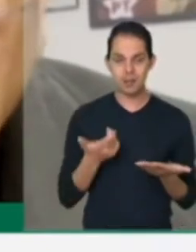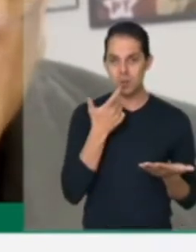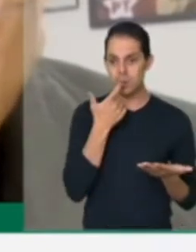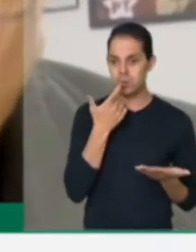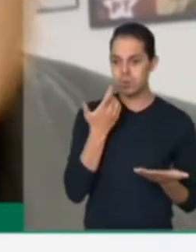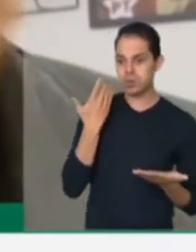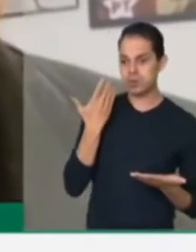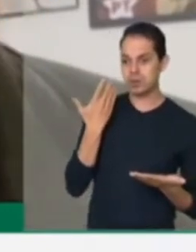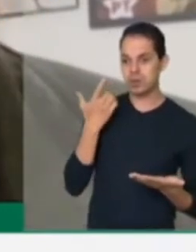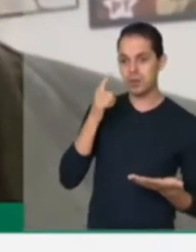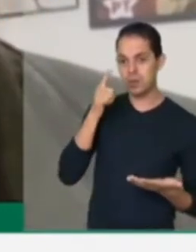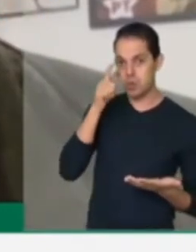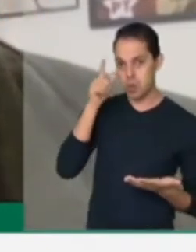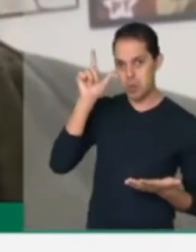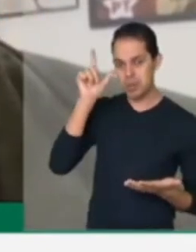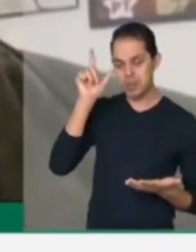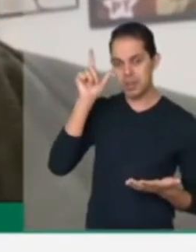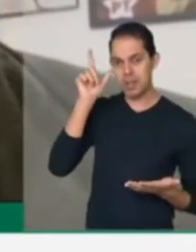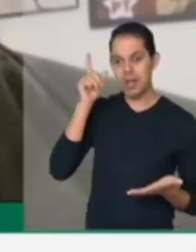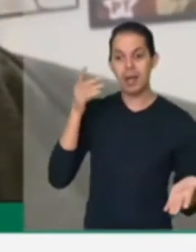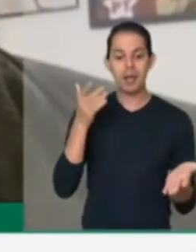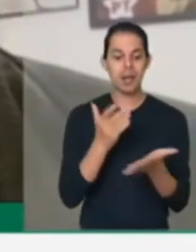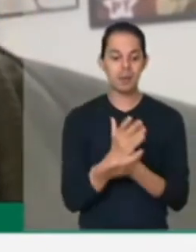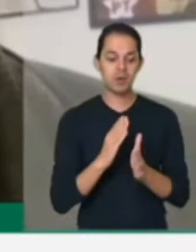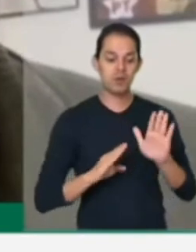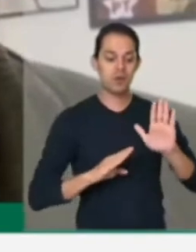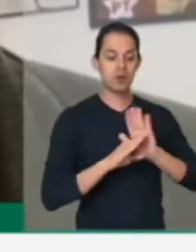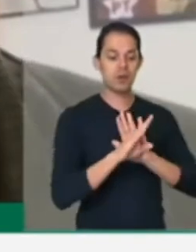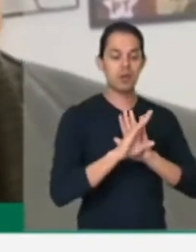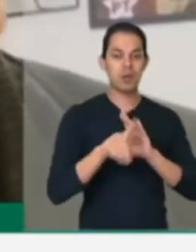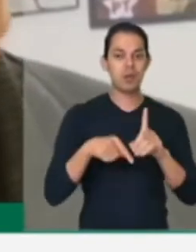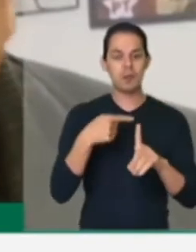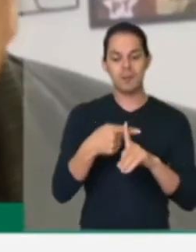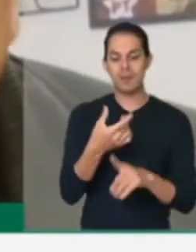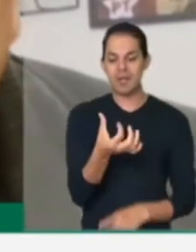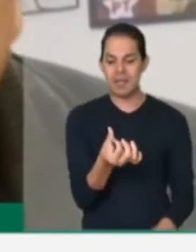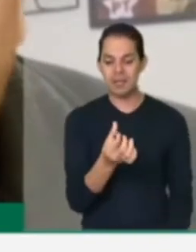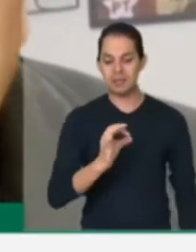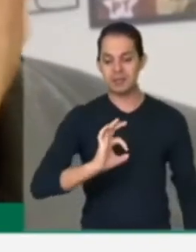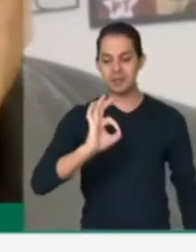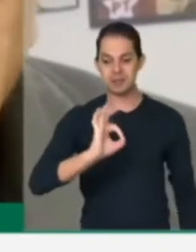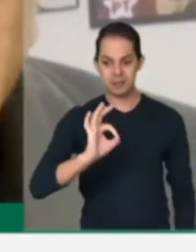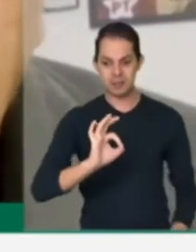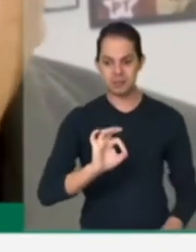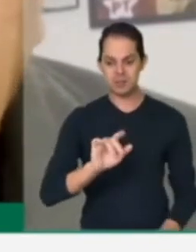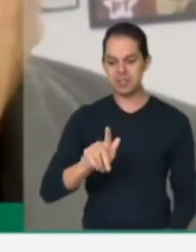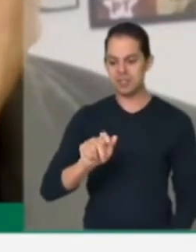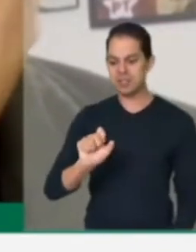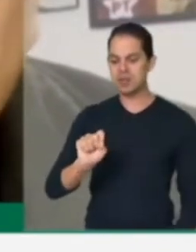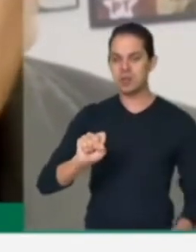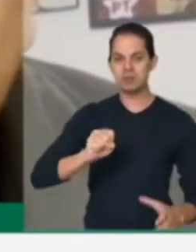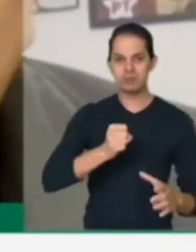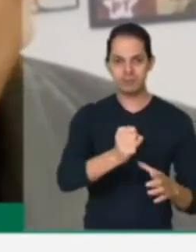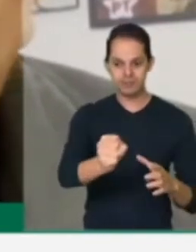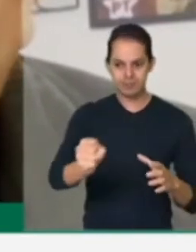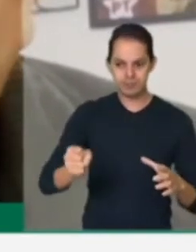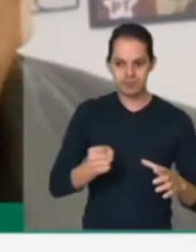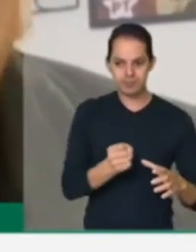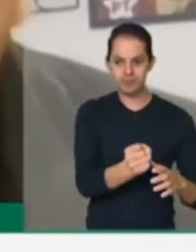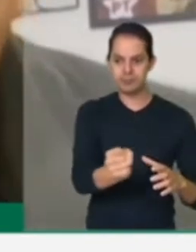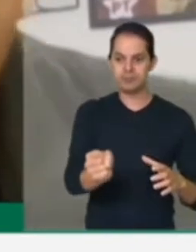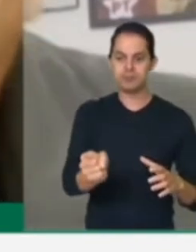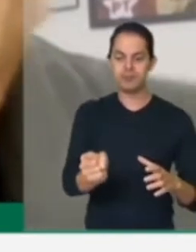no dia de ontem, aprovou um aumento de mais 6% no gás, né? Esse projeto ele